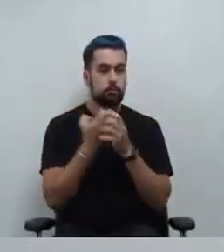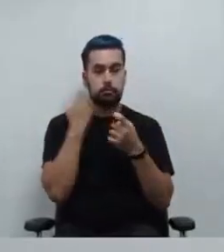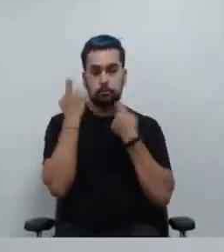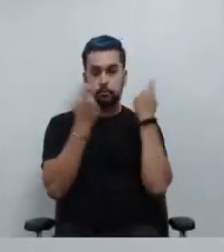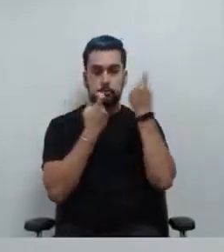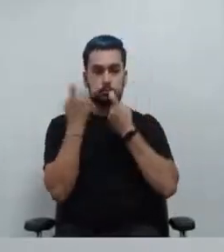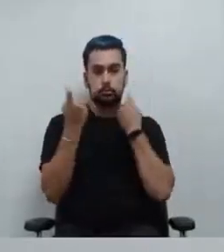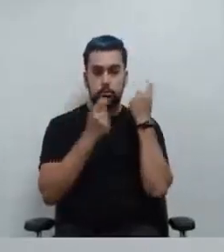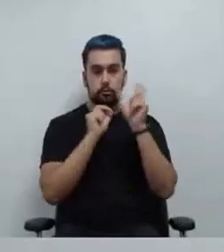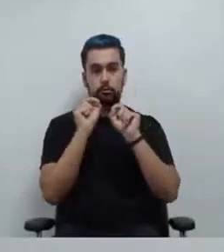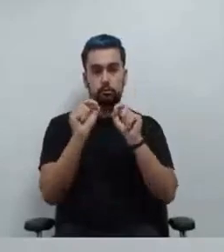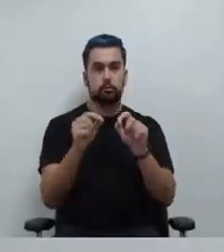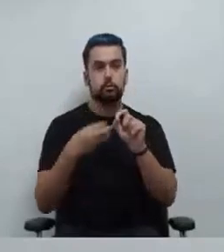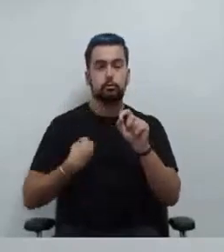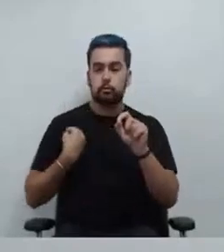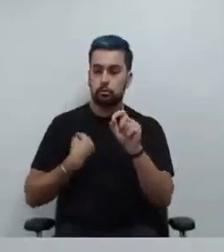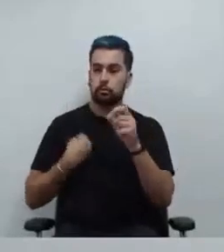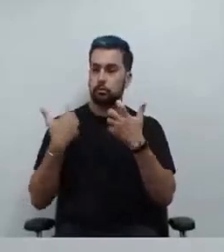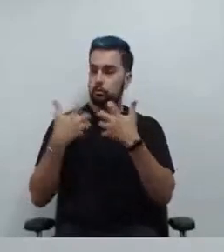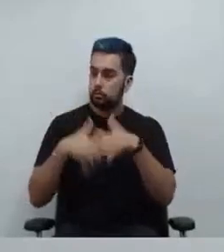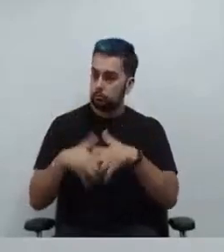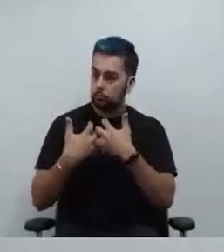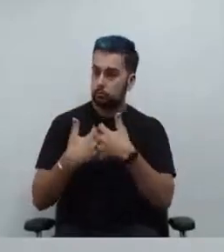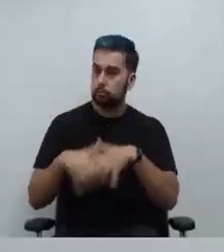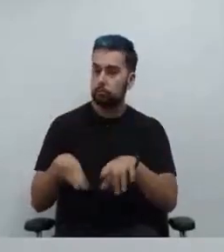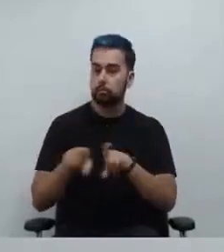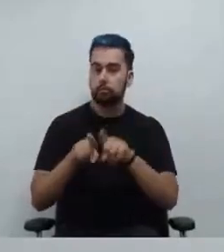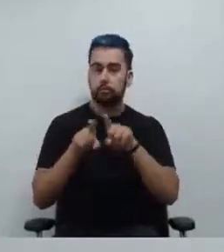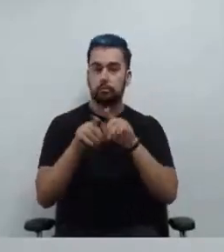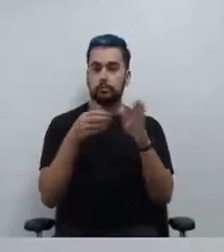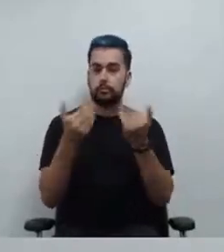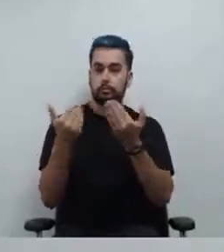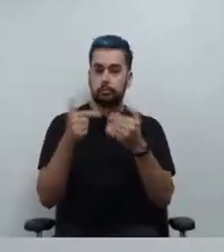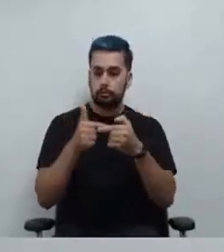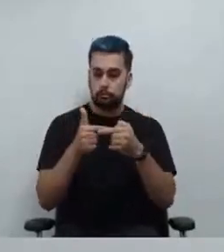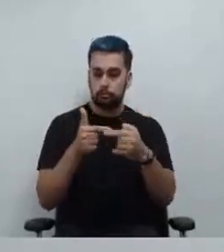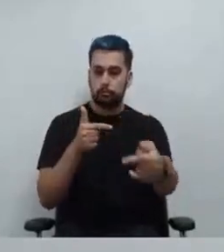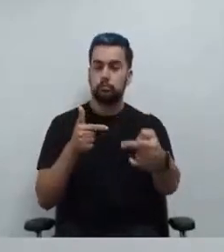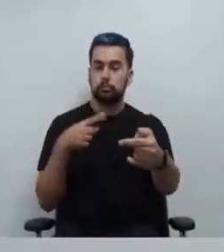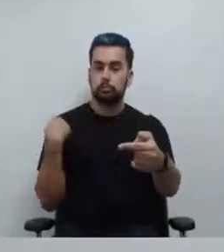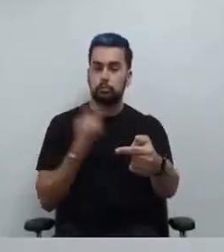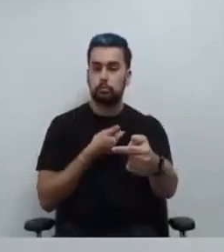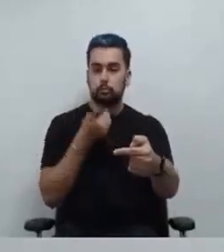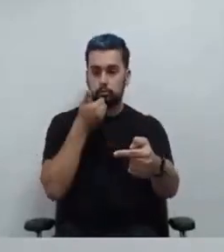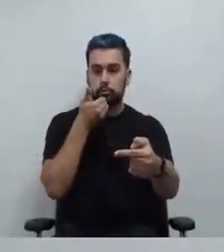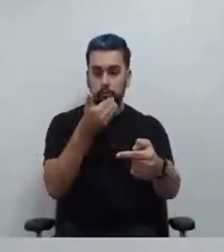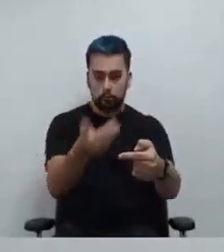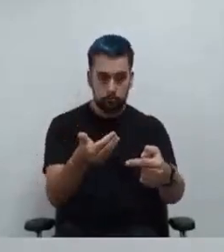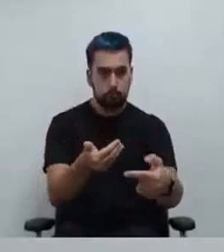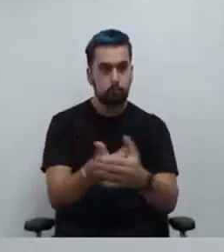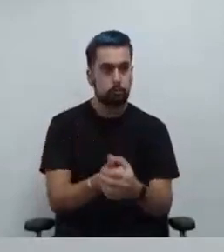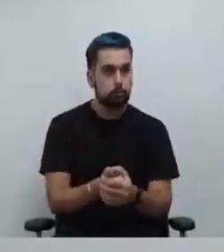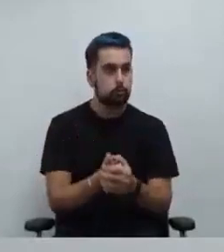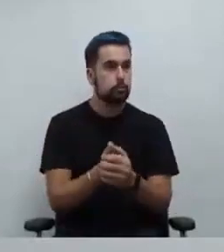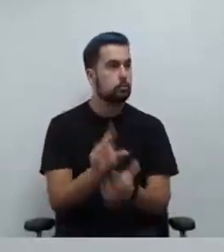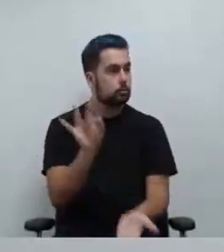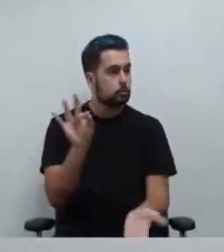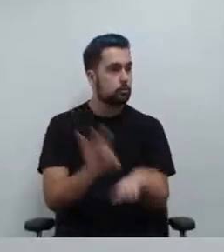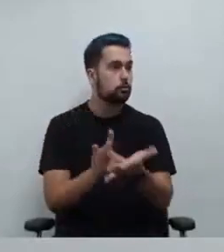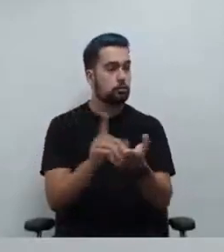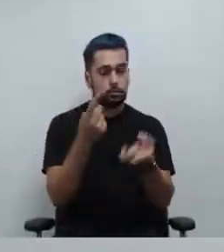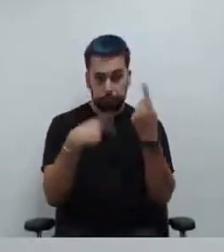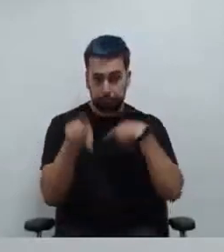preocupação em relação à vida funcional, e aí com a conversa mais alongada nós entendíamos que o defensor estava, de fato,